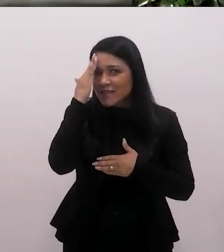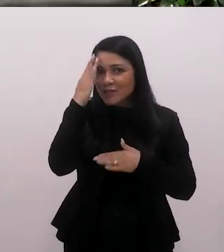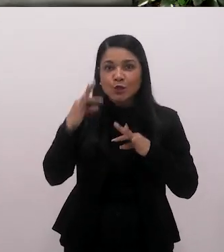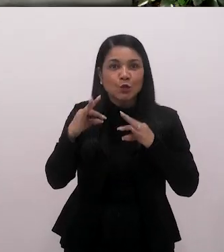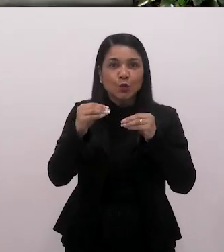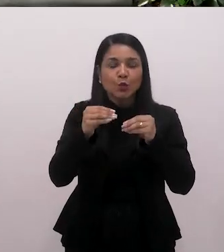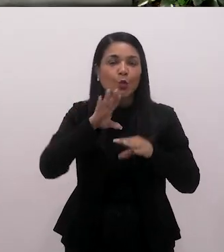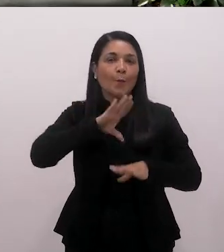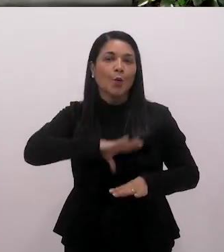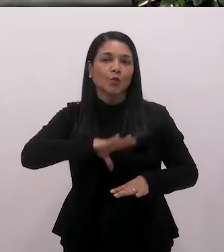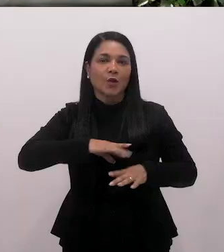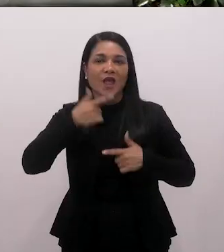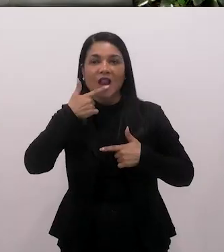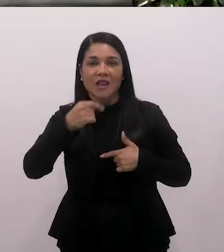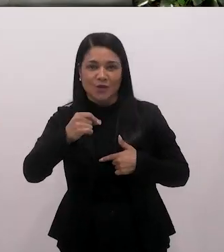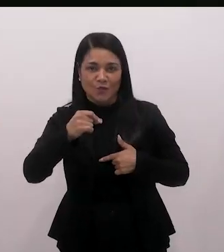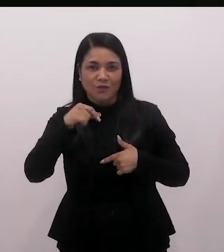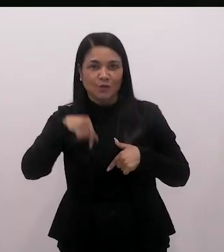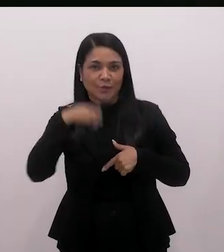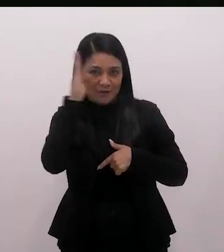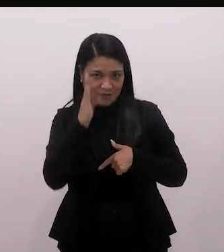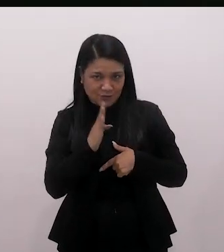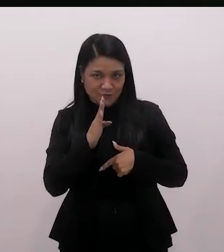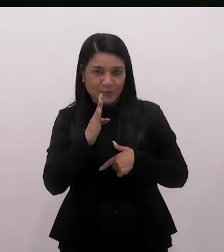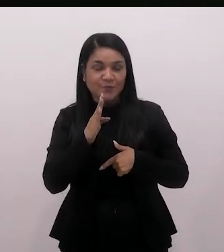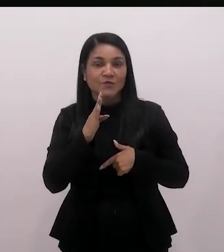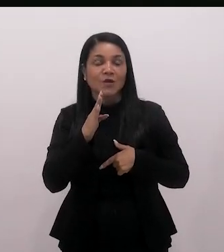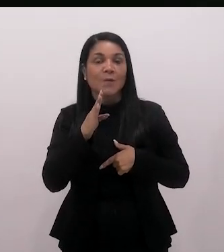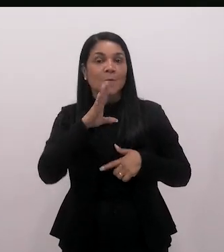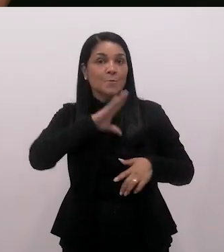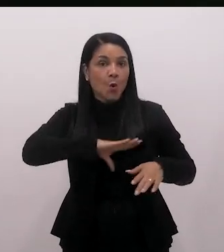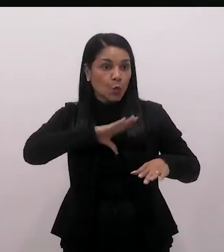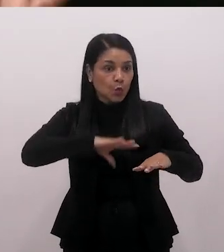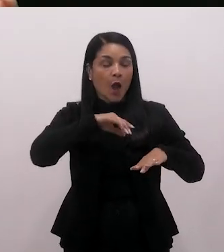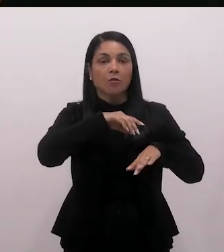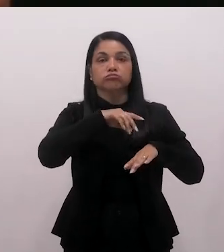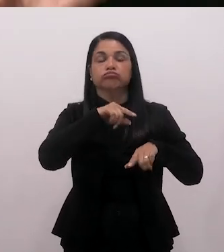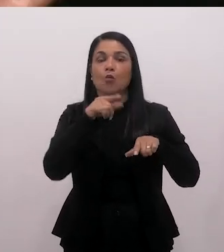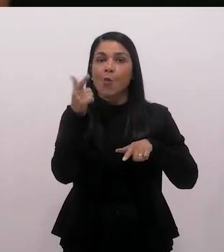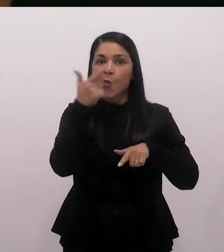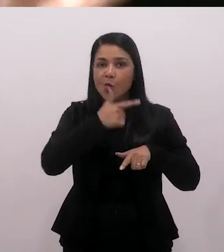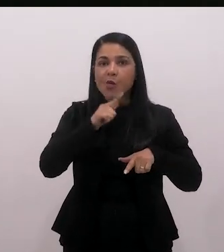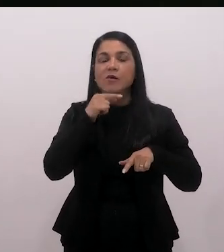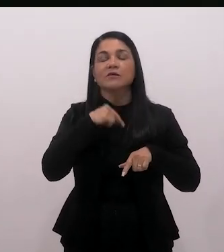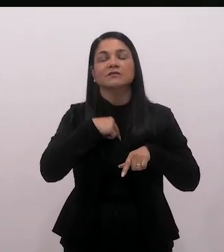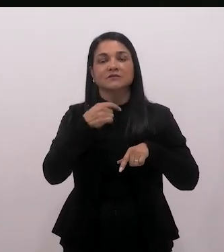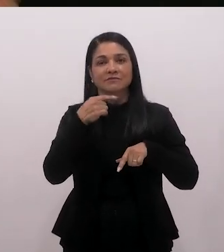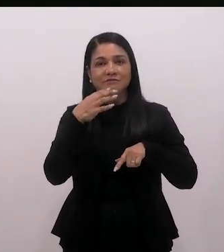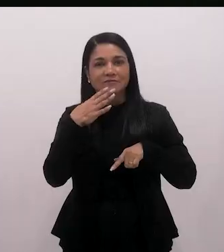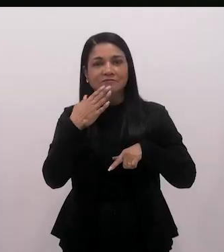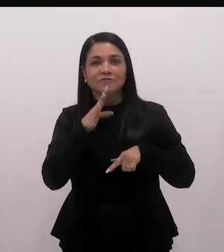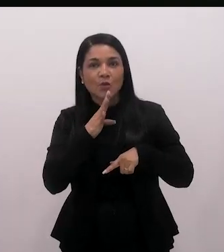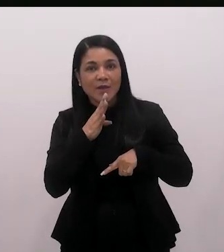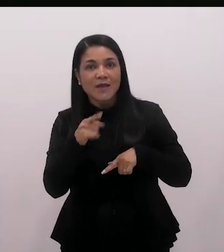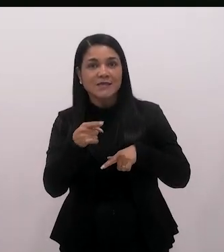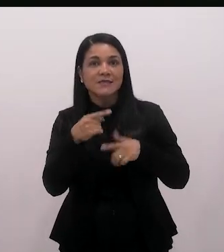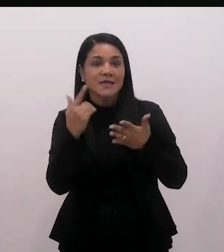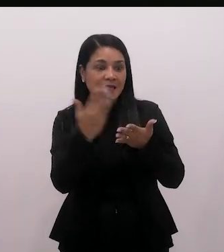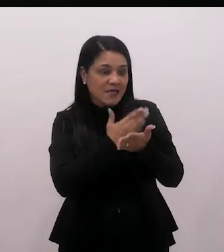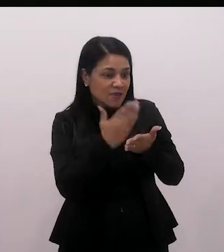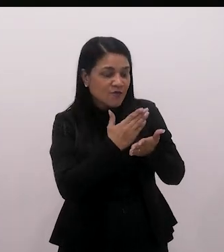que o português do Brasil, exatamente por isso que a gente cresceu ouvindo programas e música e lendo livros do